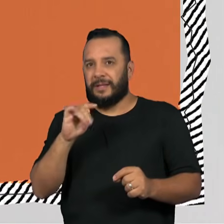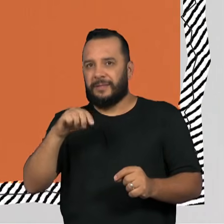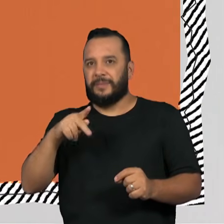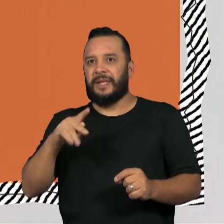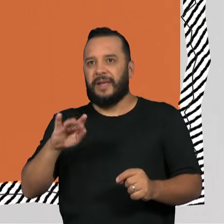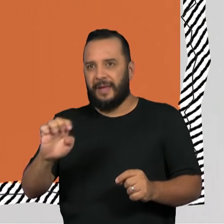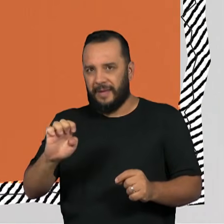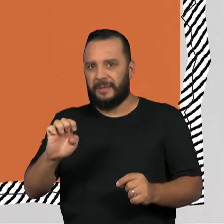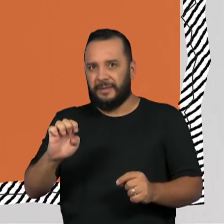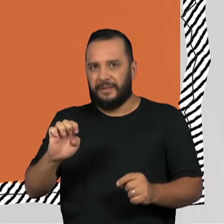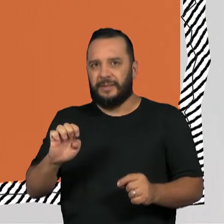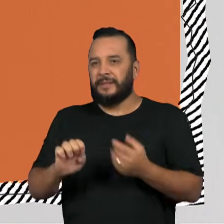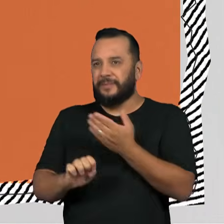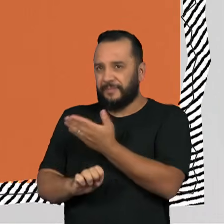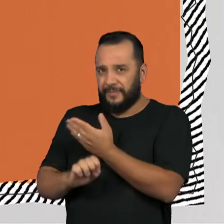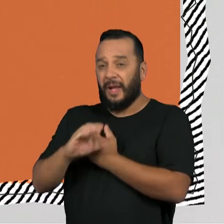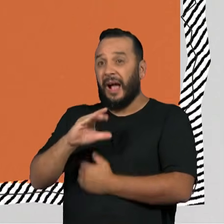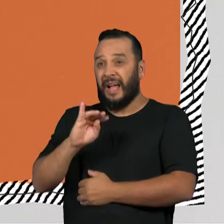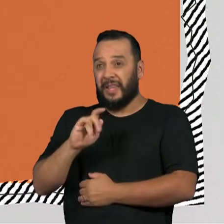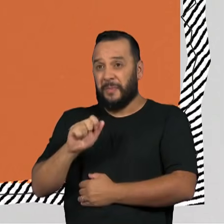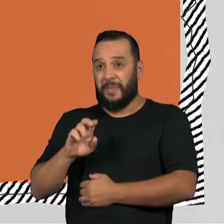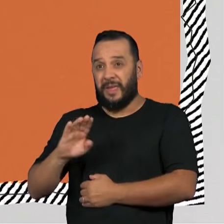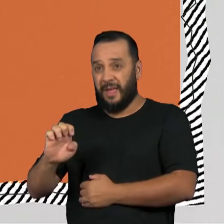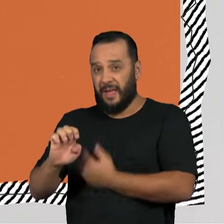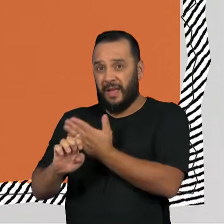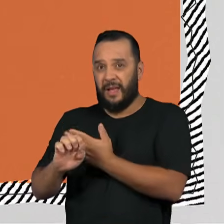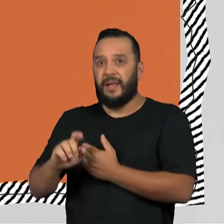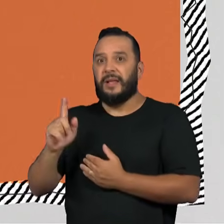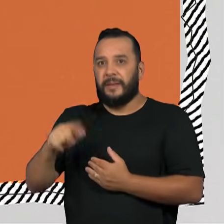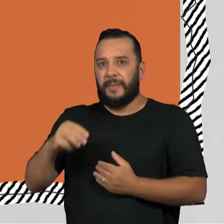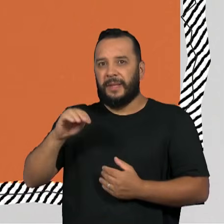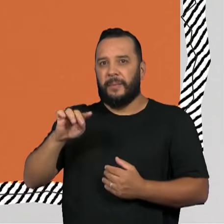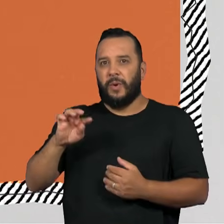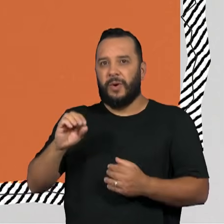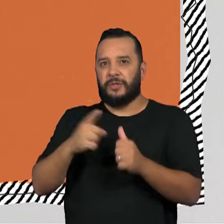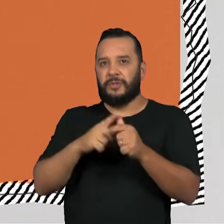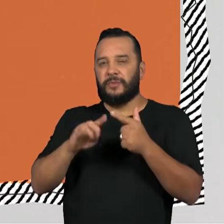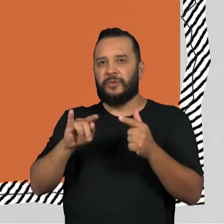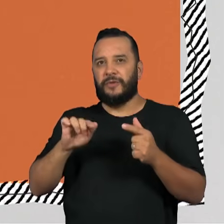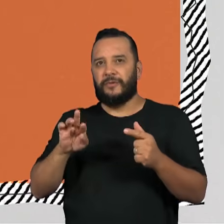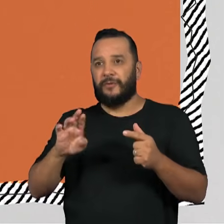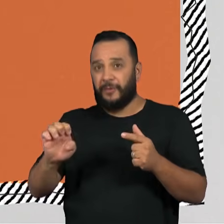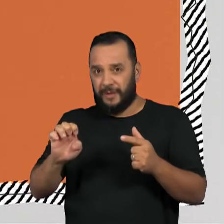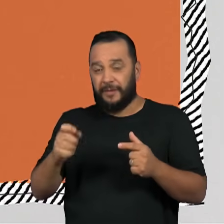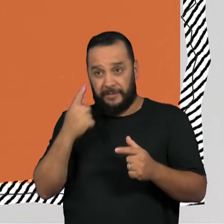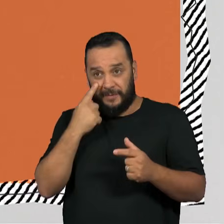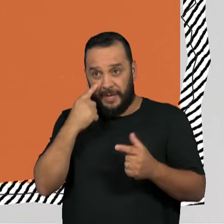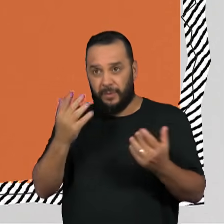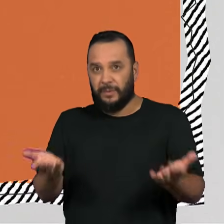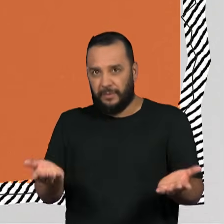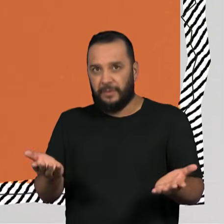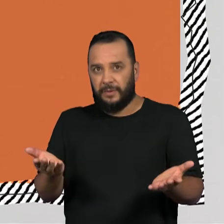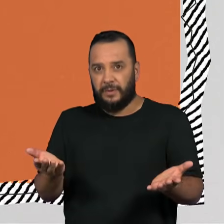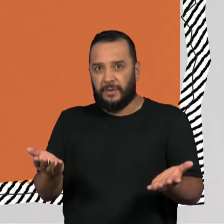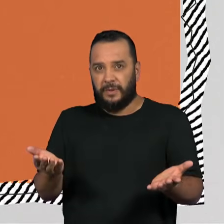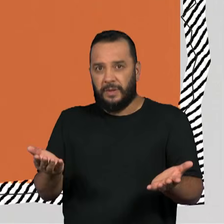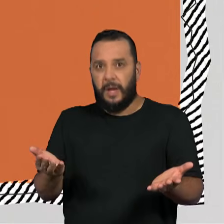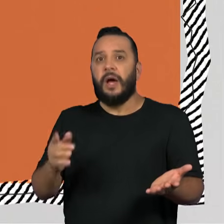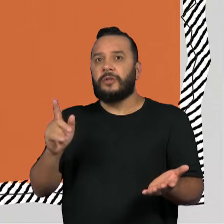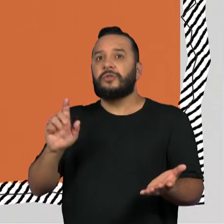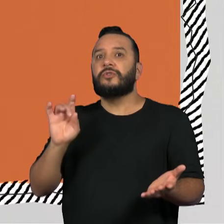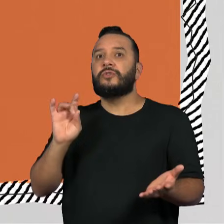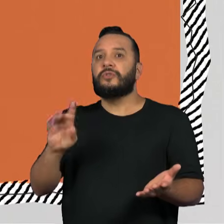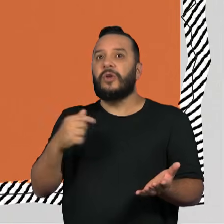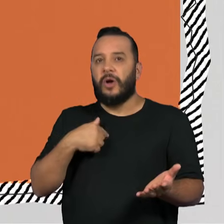Caterpie. Caterpie, Metapod, Butterfree. Tá vendo? É